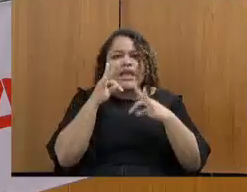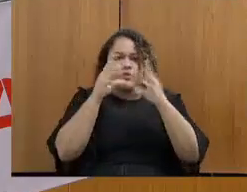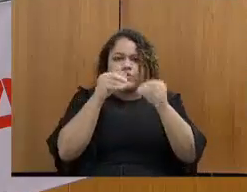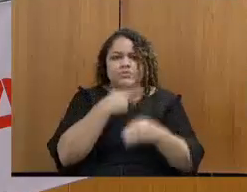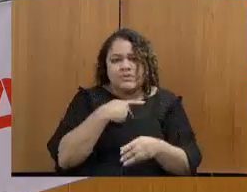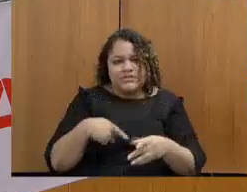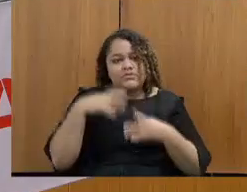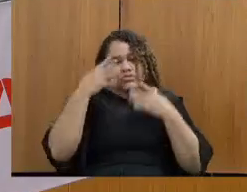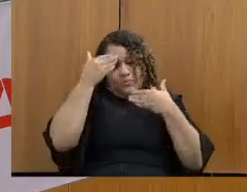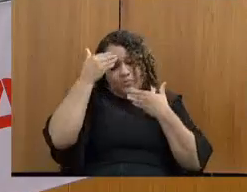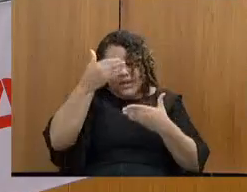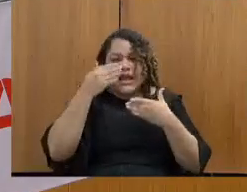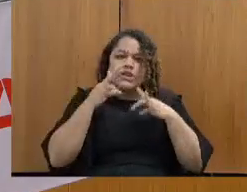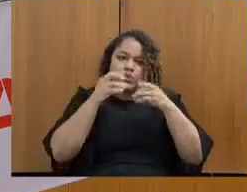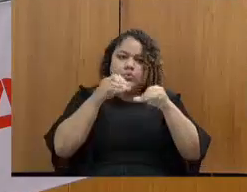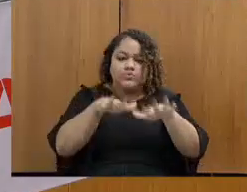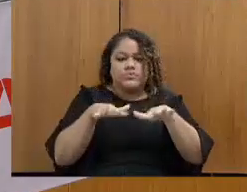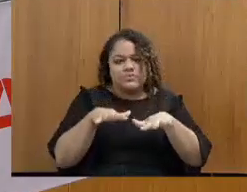os presentes